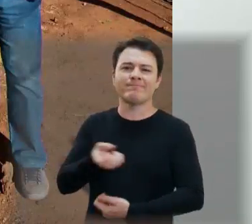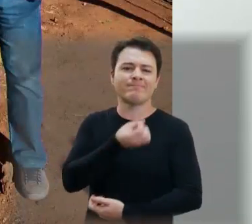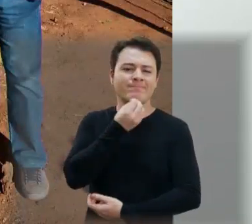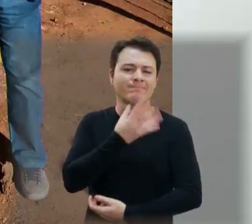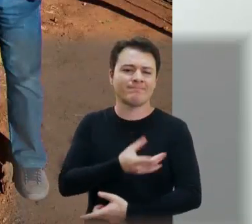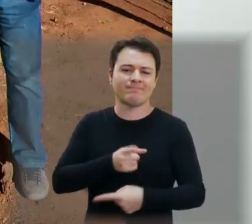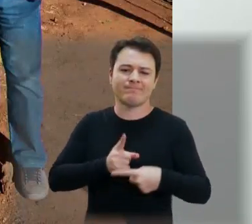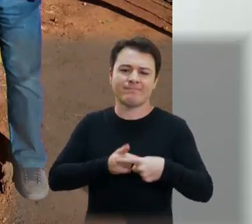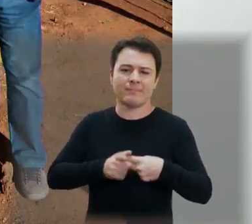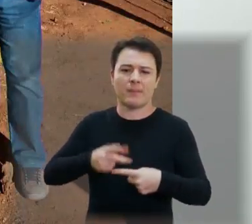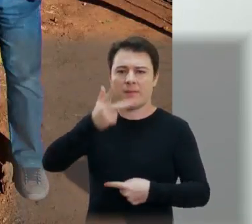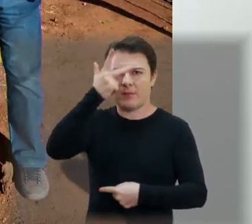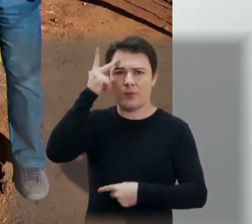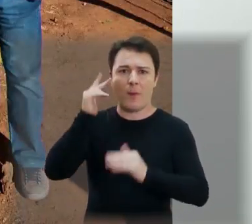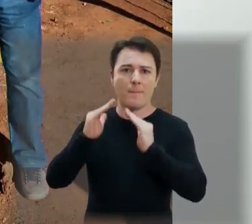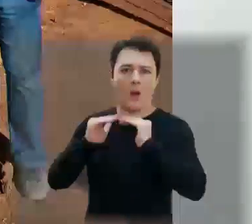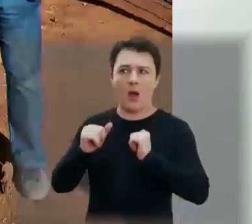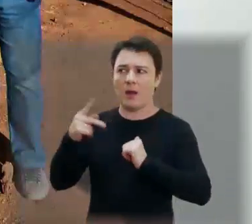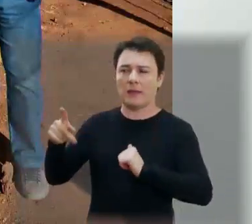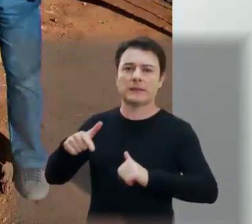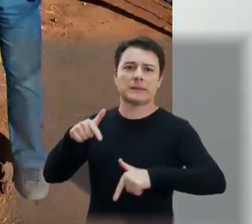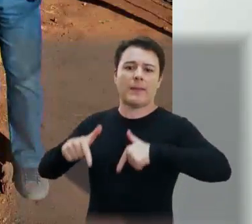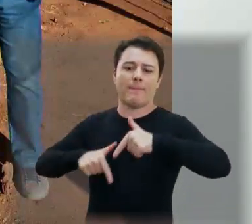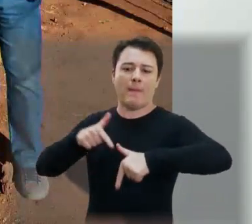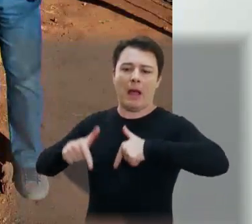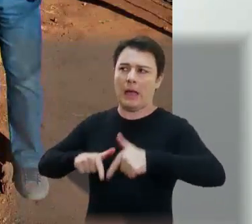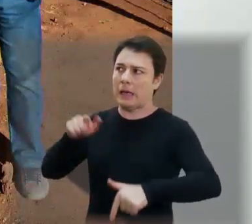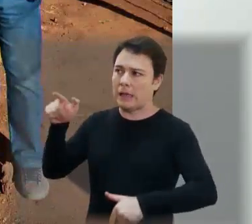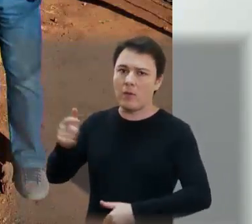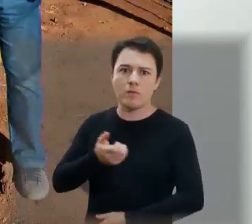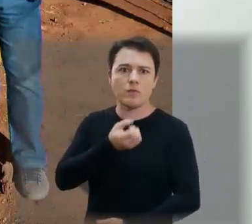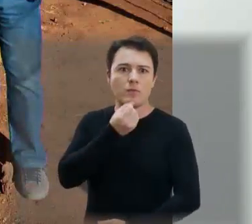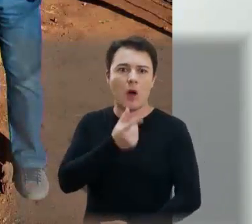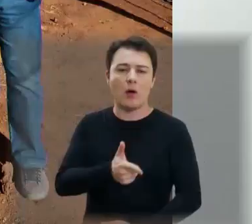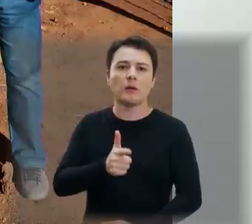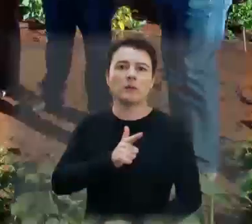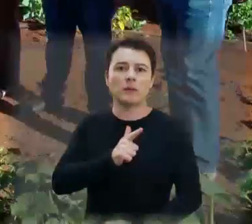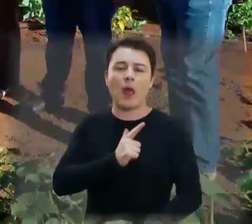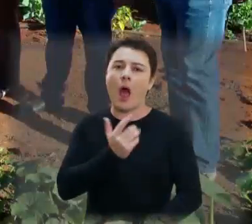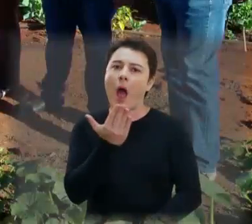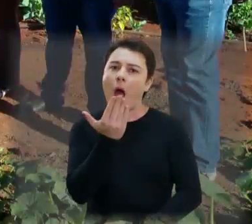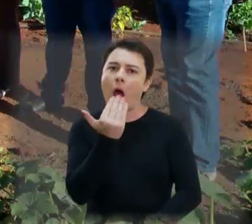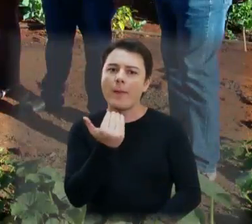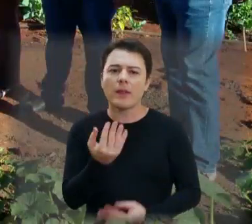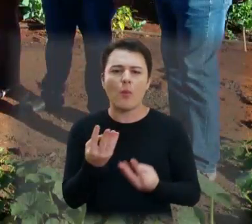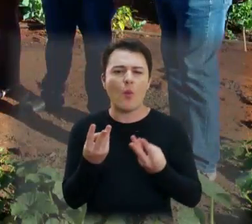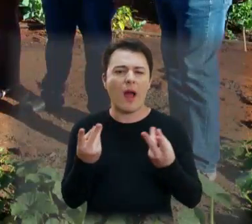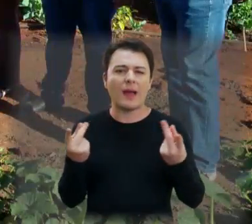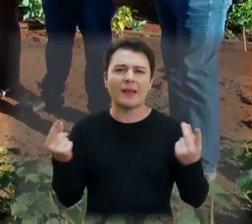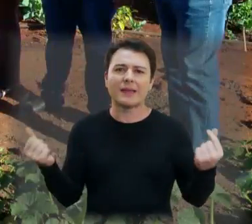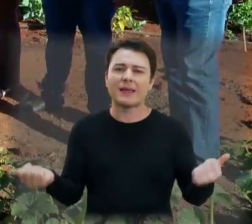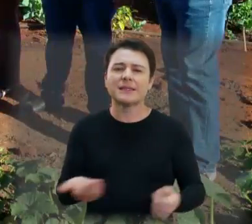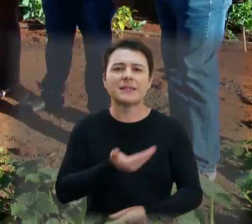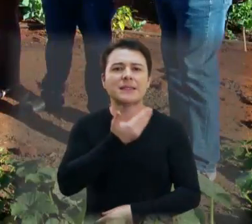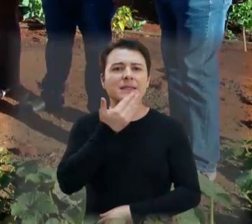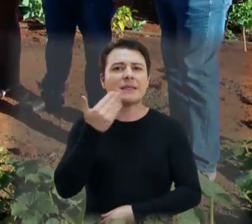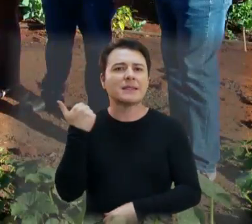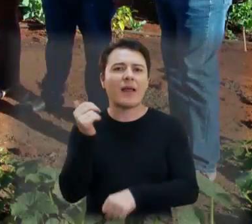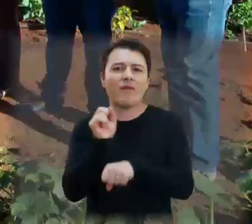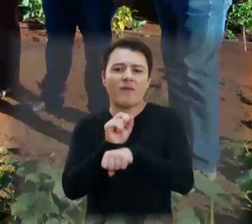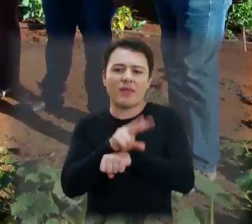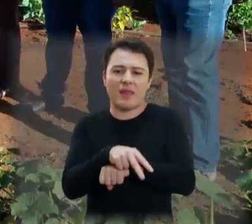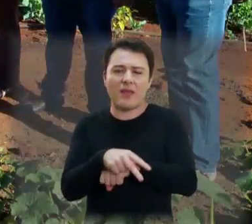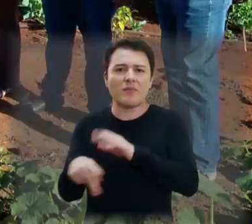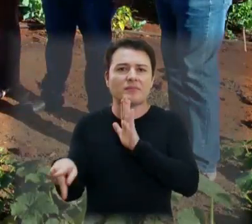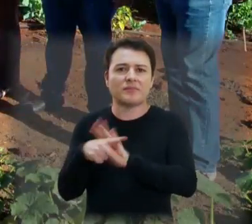para as pessoas que ali labutam e, com certeza, levar um alimento de qualidade, principalmente sem agrotóxico e plantado pela